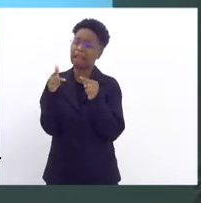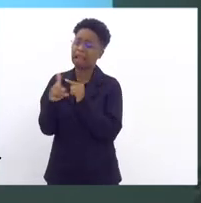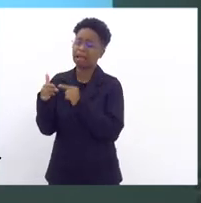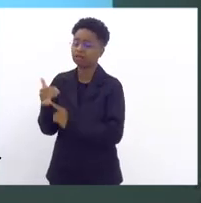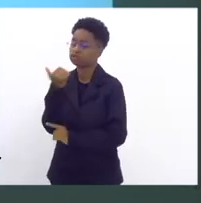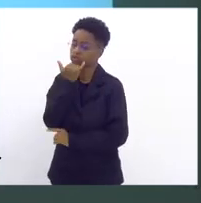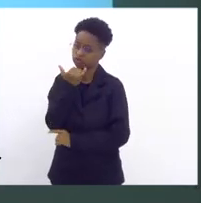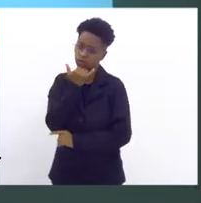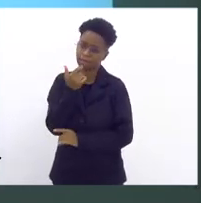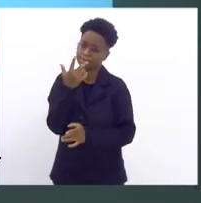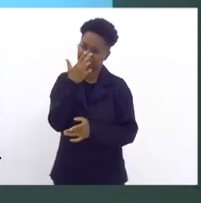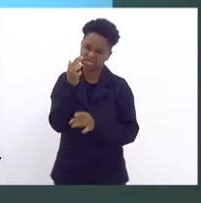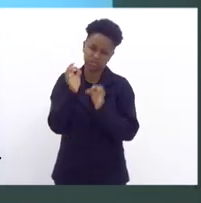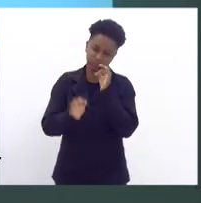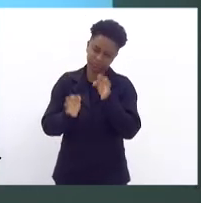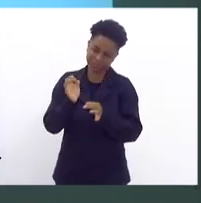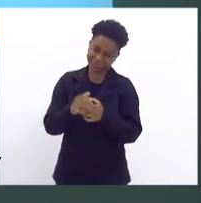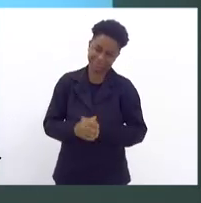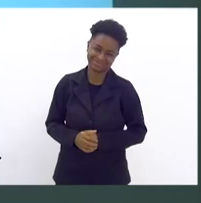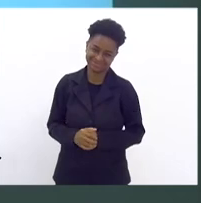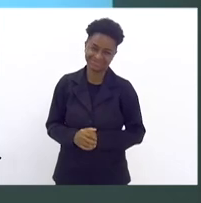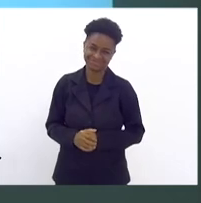de julgamento